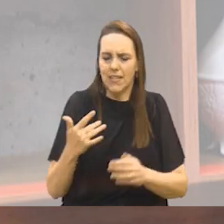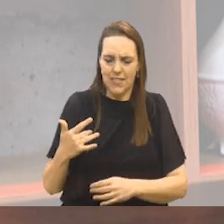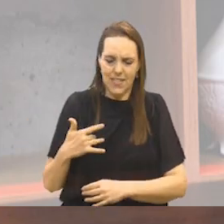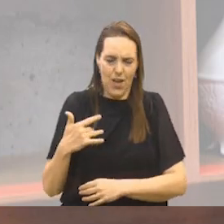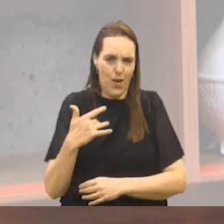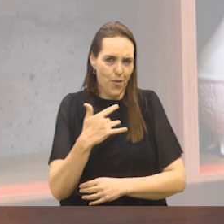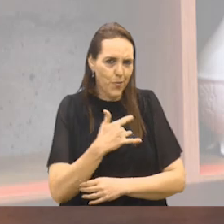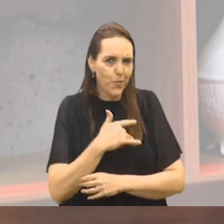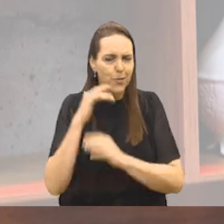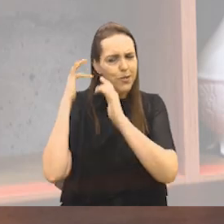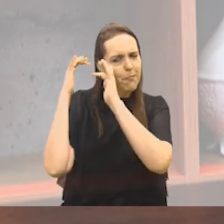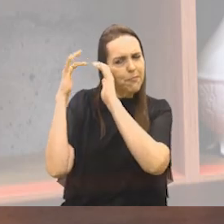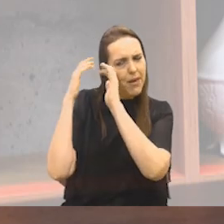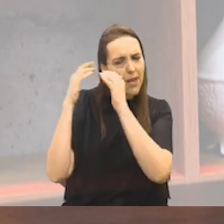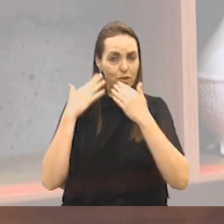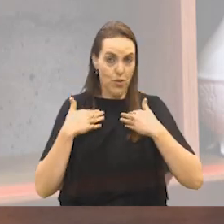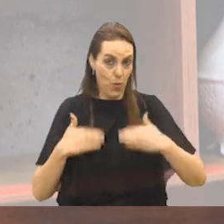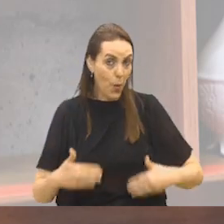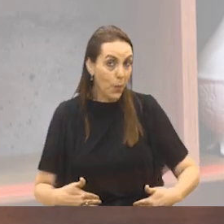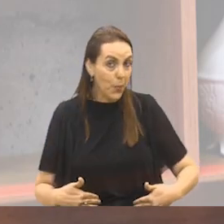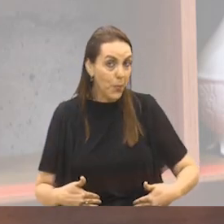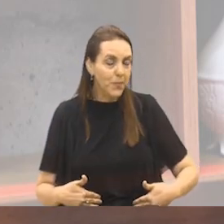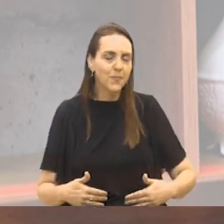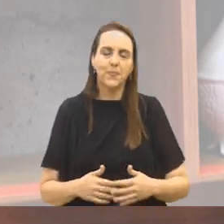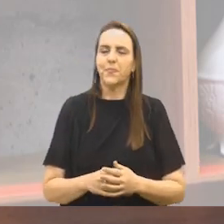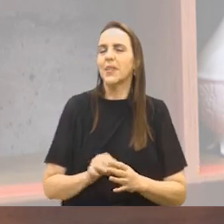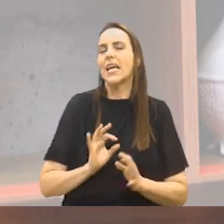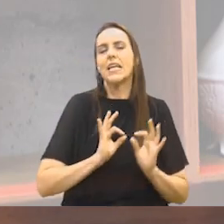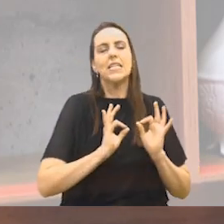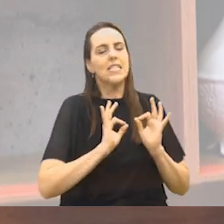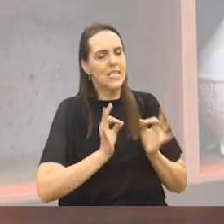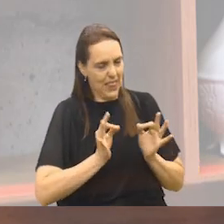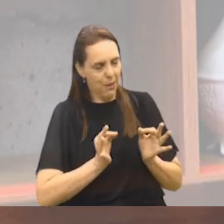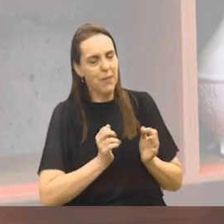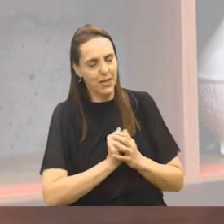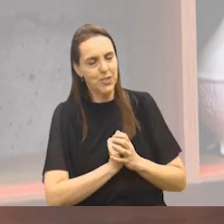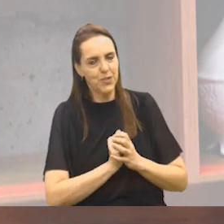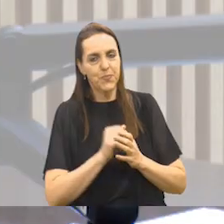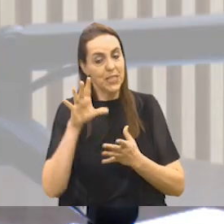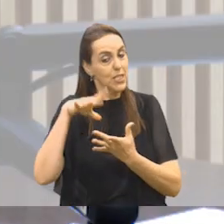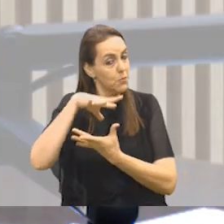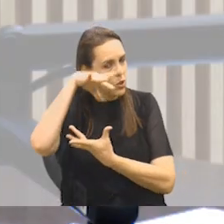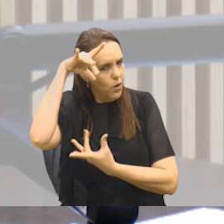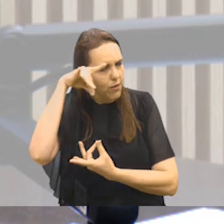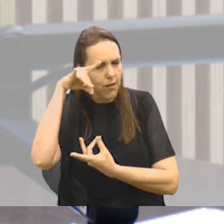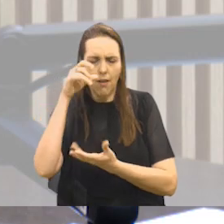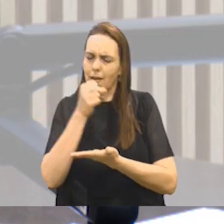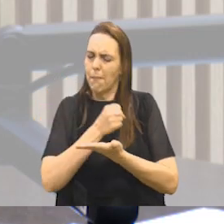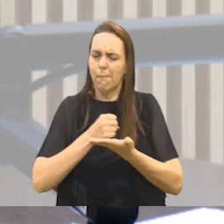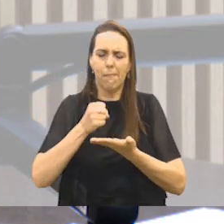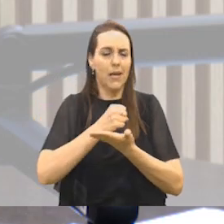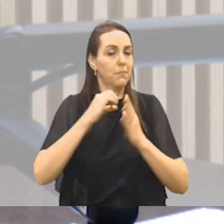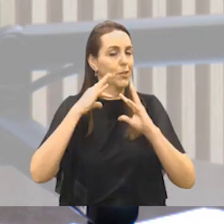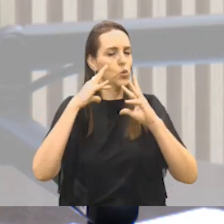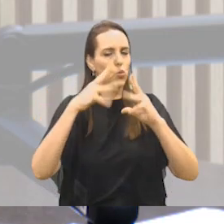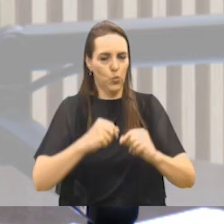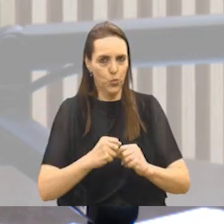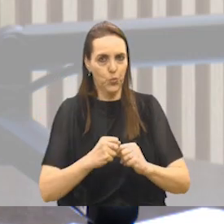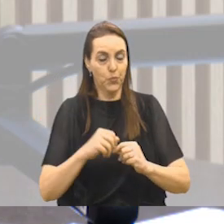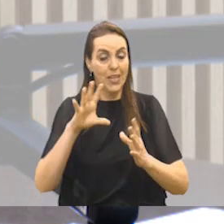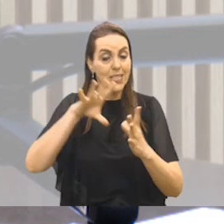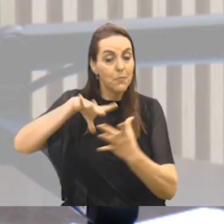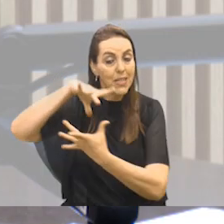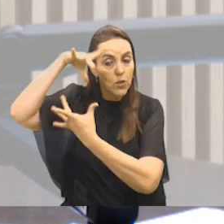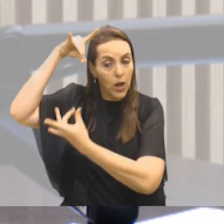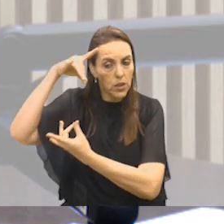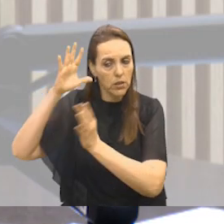a gente vai estar com a nossa saúde, com a nossa mente, com o nosso corpo? Exatamente. A espiritualidade é a base de tudo. E como tu